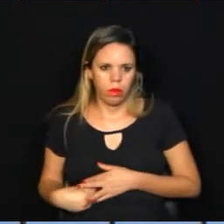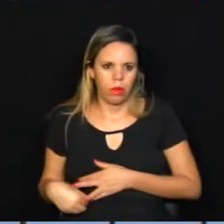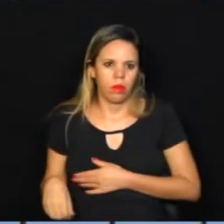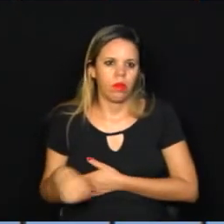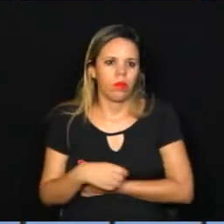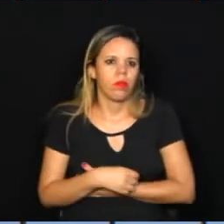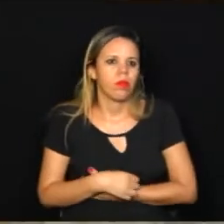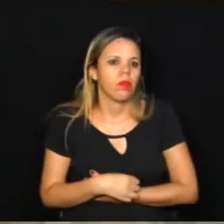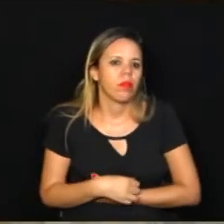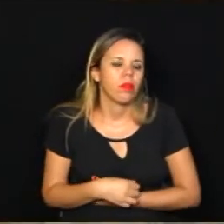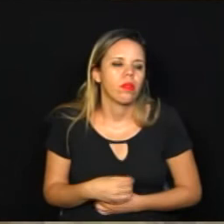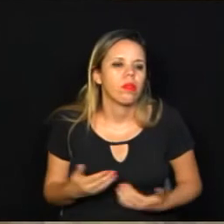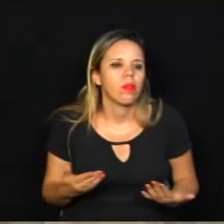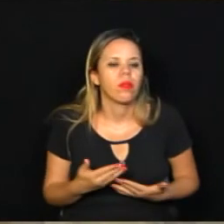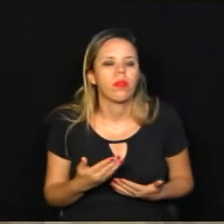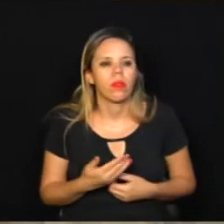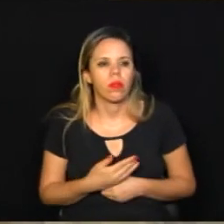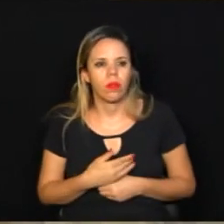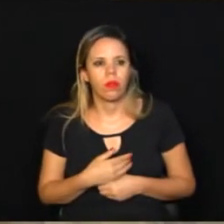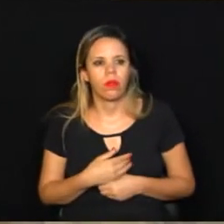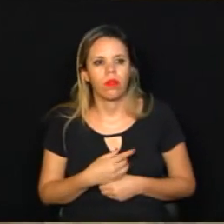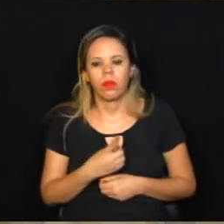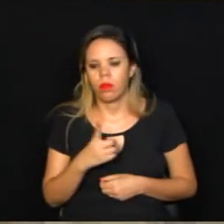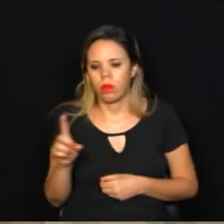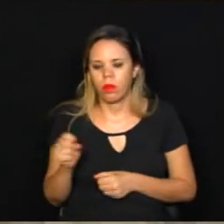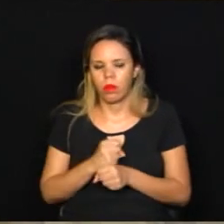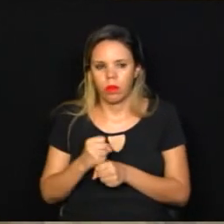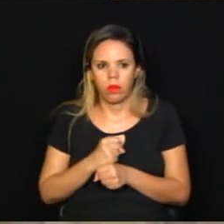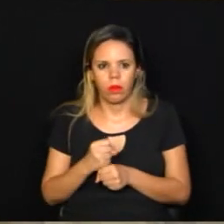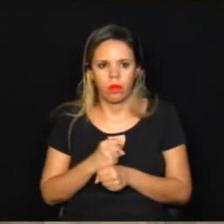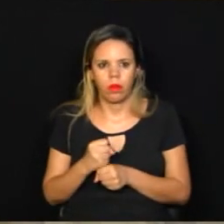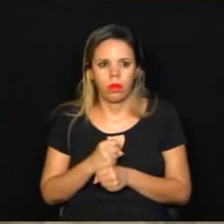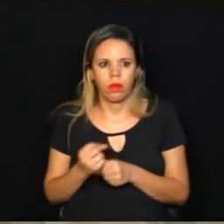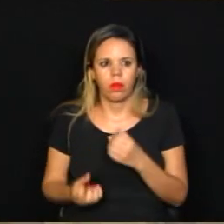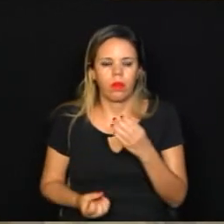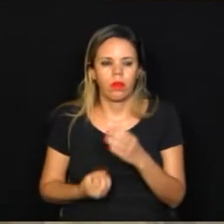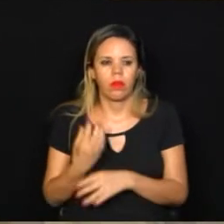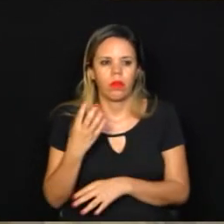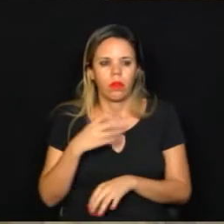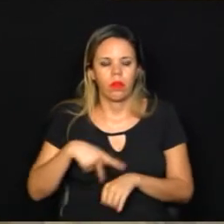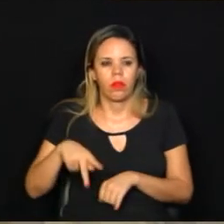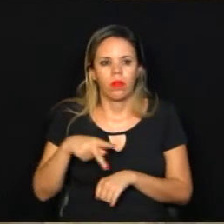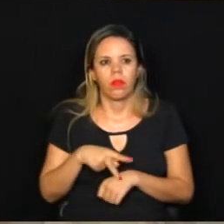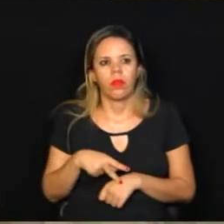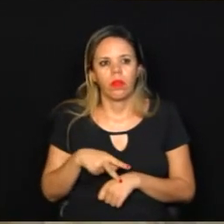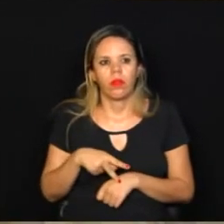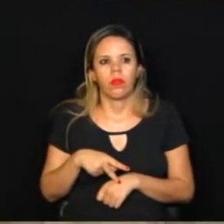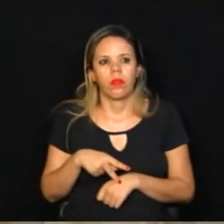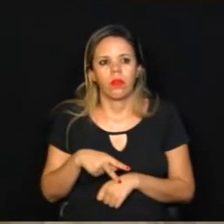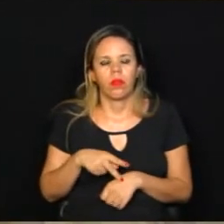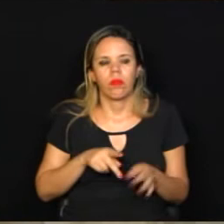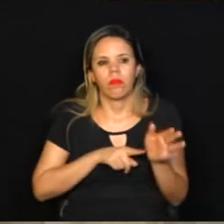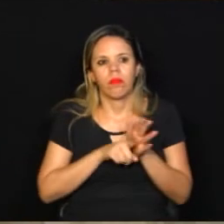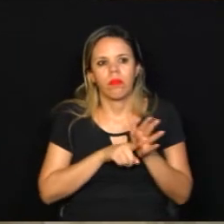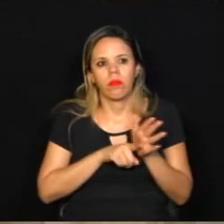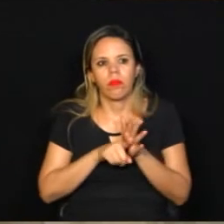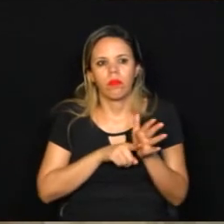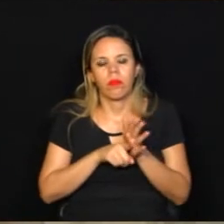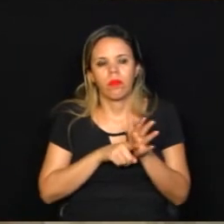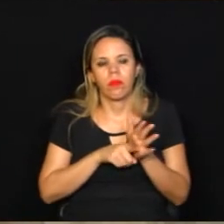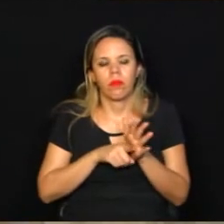3874-5752. Agora, Mirna Abreu, a cada 10 anos acontece em todo o país o censo, né? Que é algo